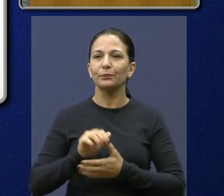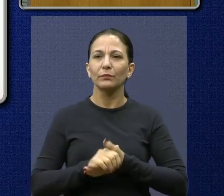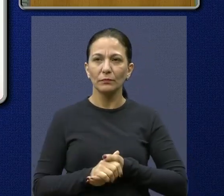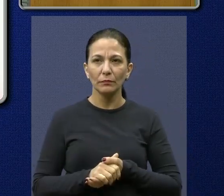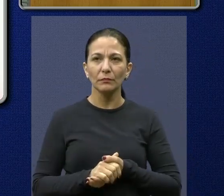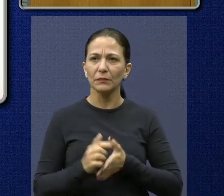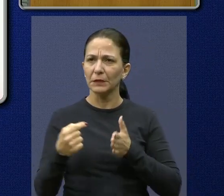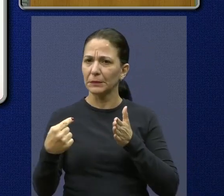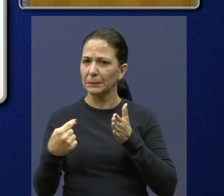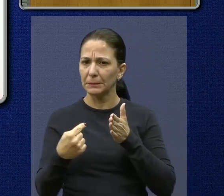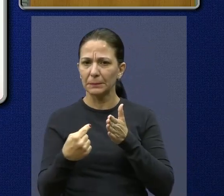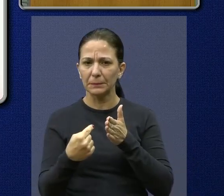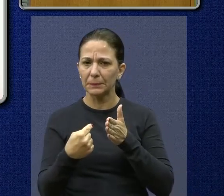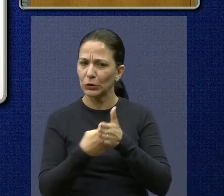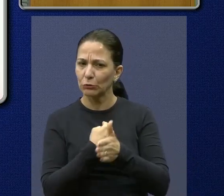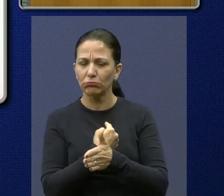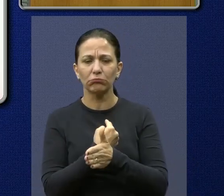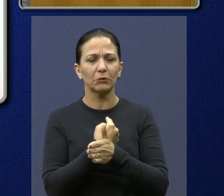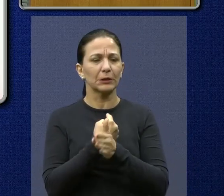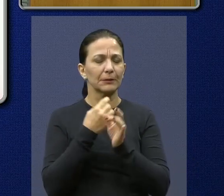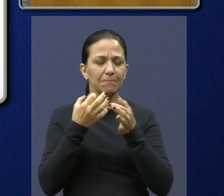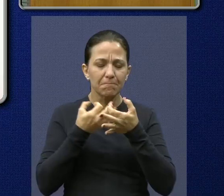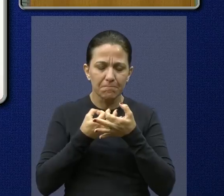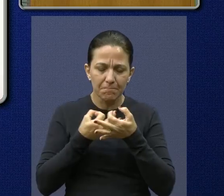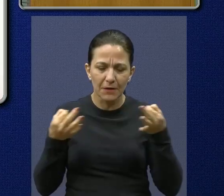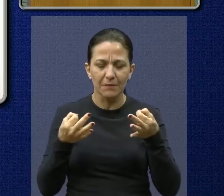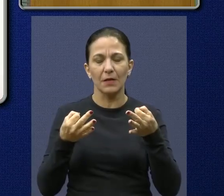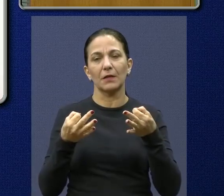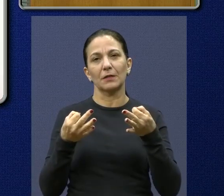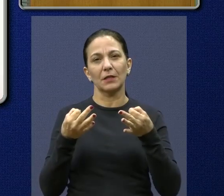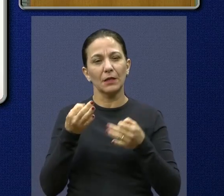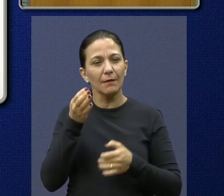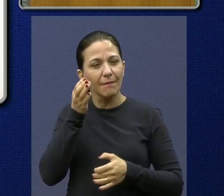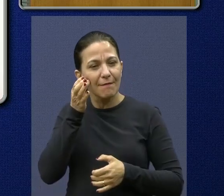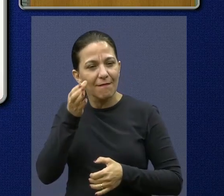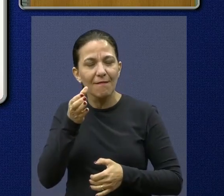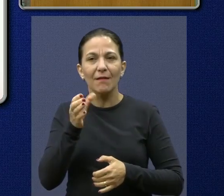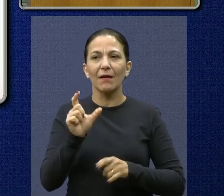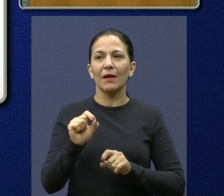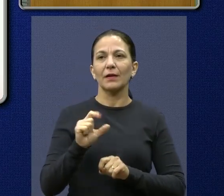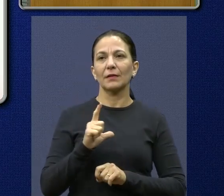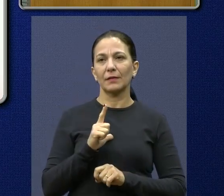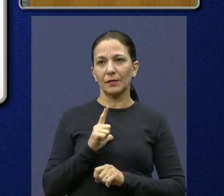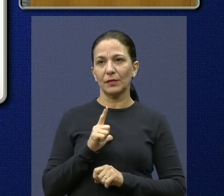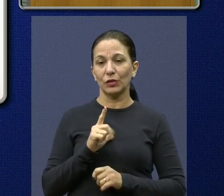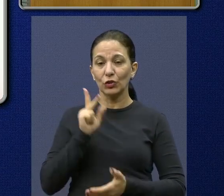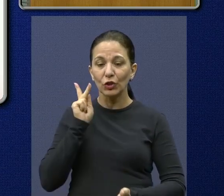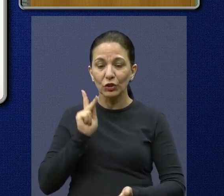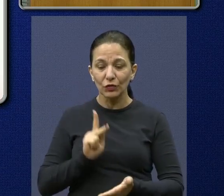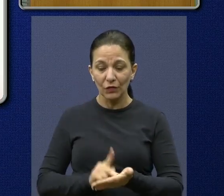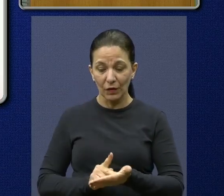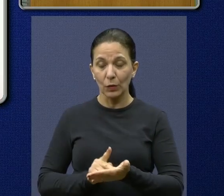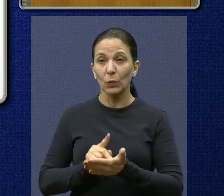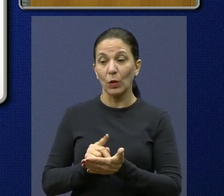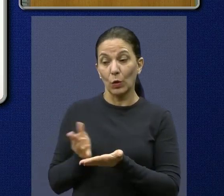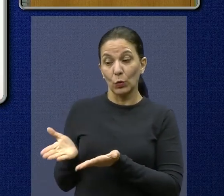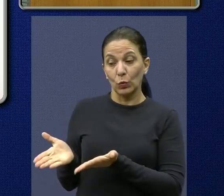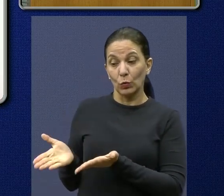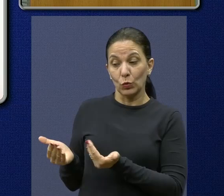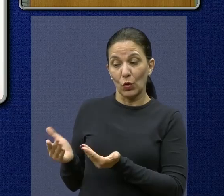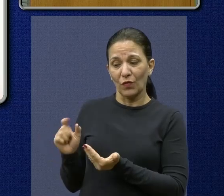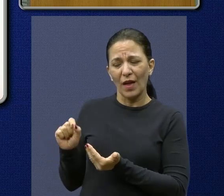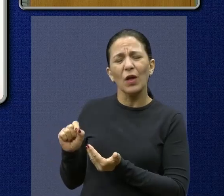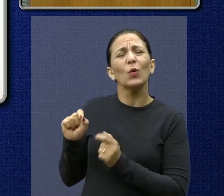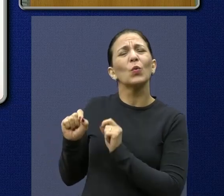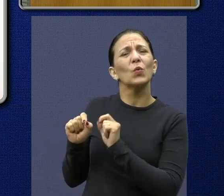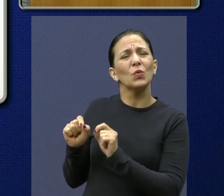sua pergunta é excelente, muito interessante também, né? Por quê? Porque, veja, realmente o jovem é a população mais vulnerável.